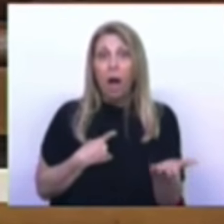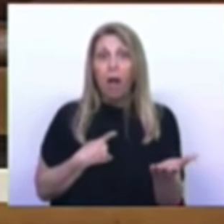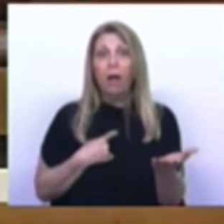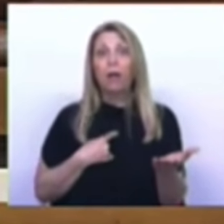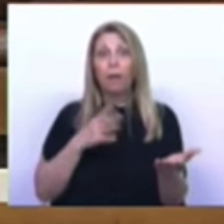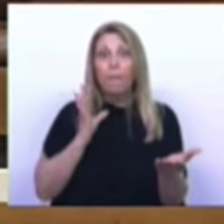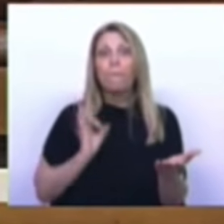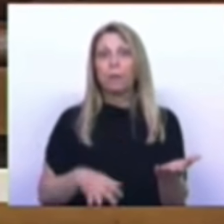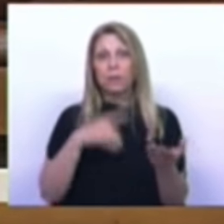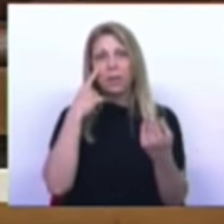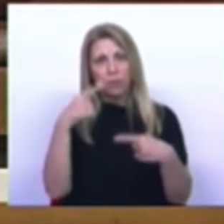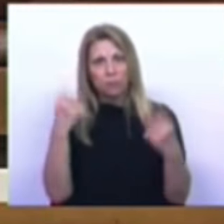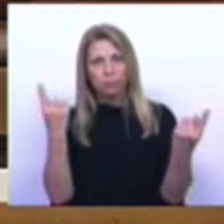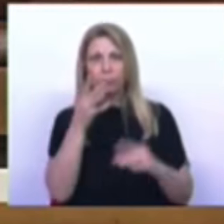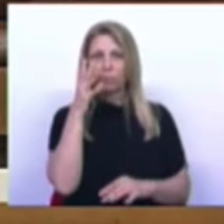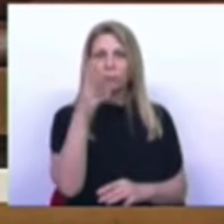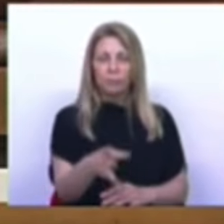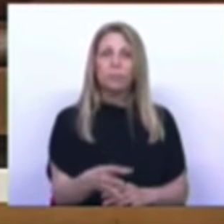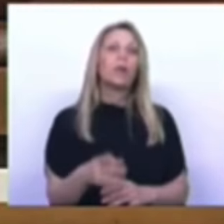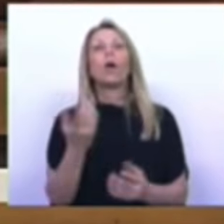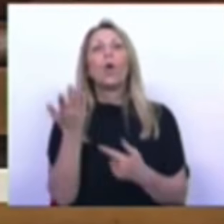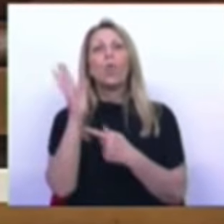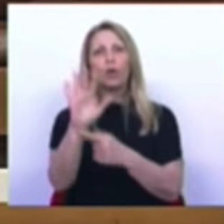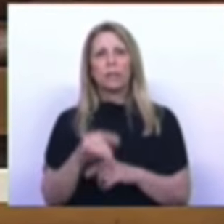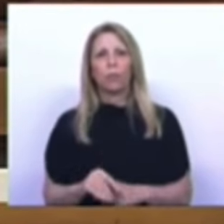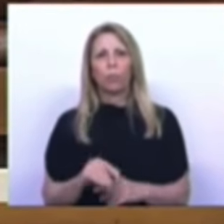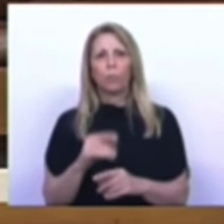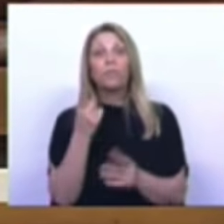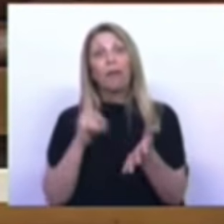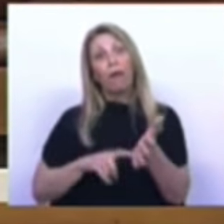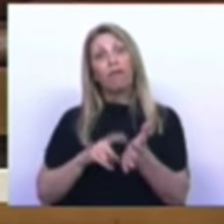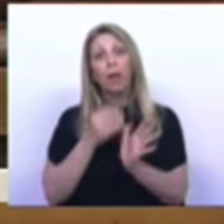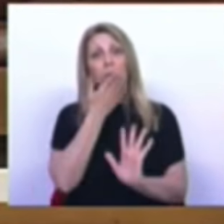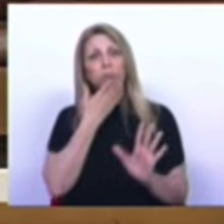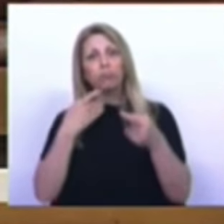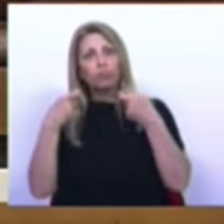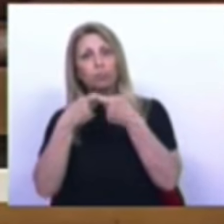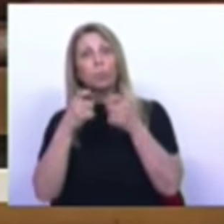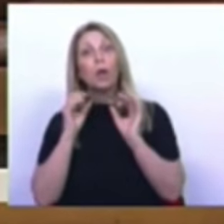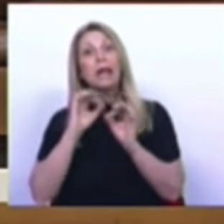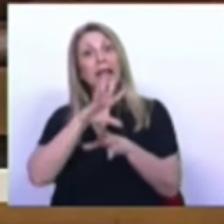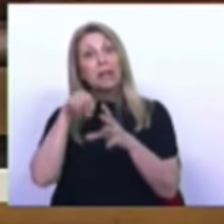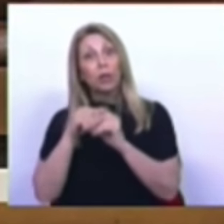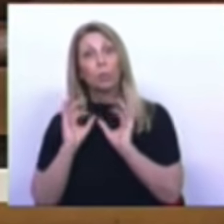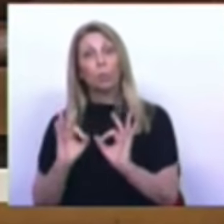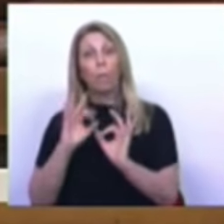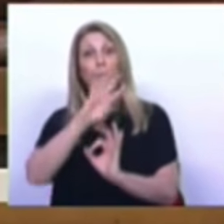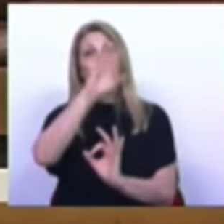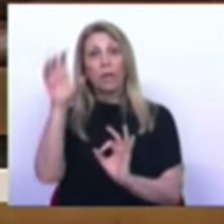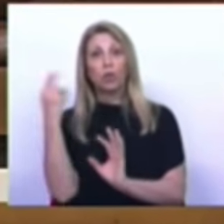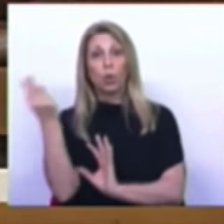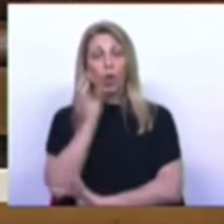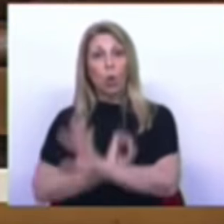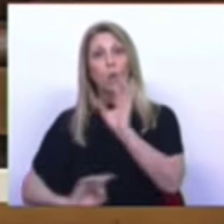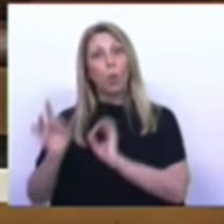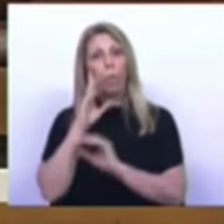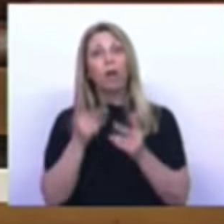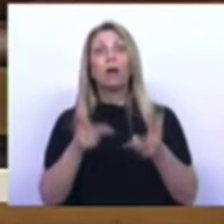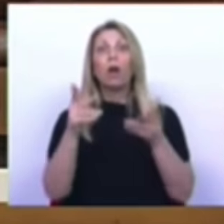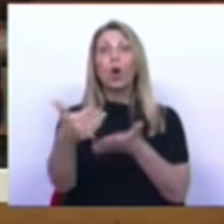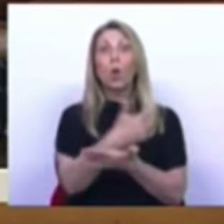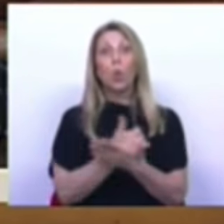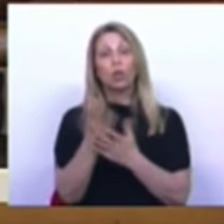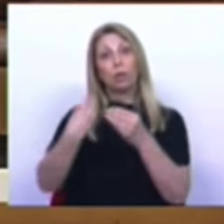ser apontadas. Por exemplo, a falta de harmonização dentro dos próprios países da União Europeia. São disponibilizados recursos